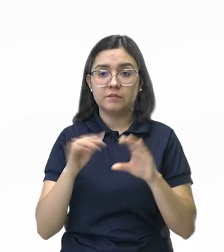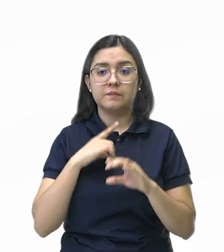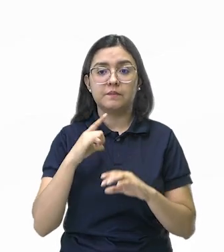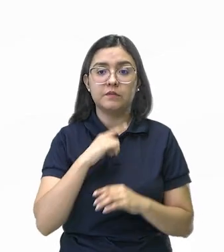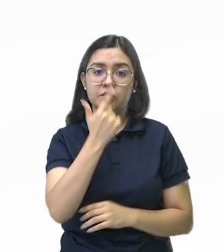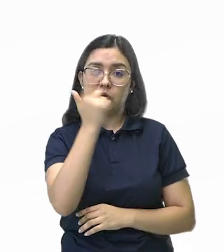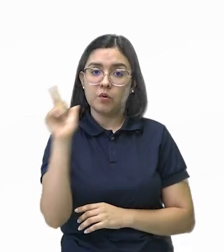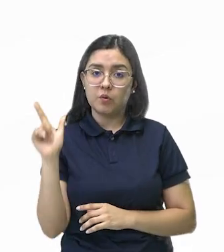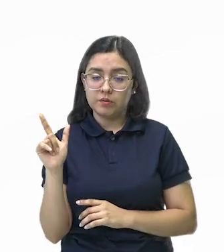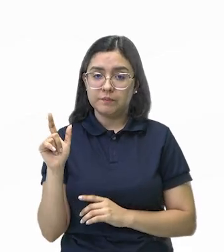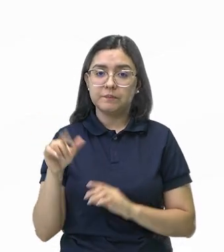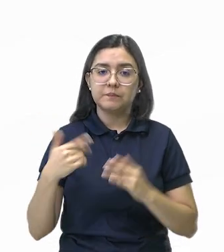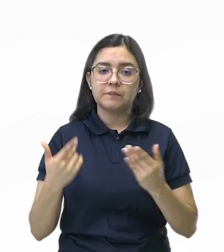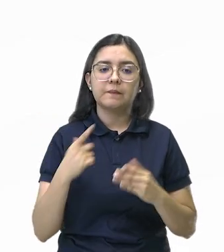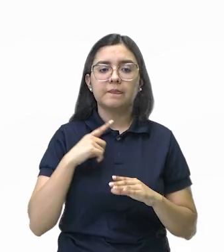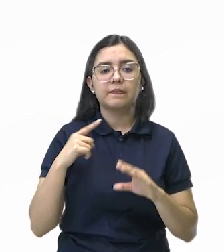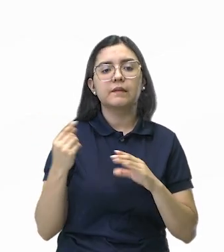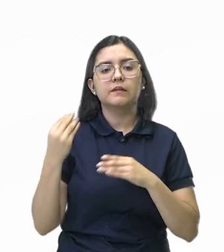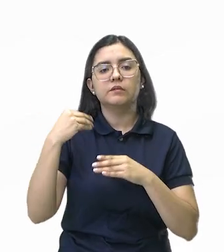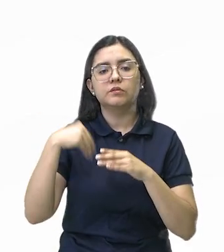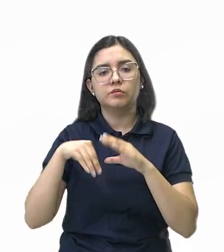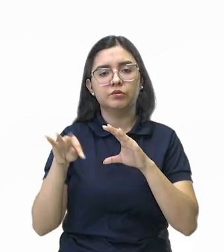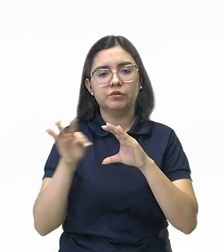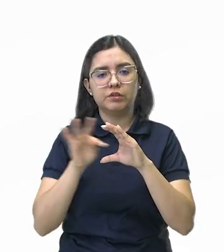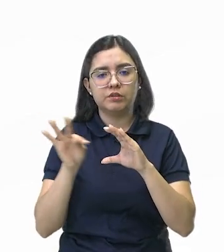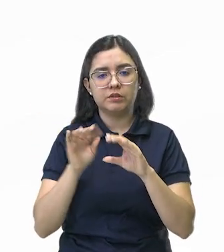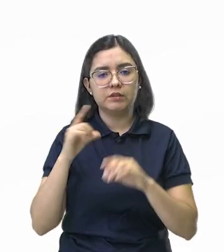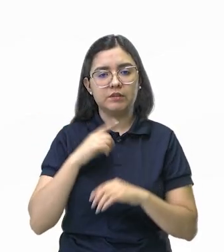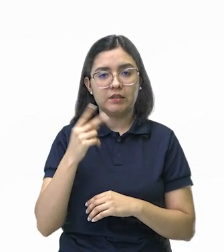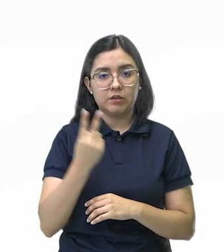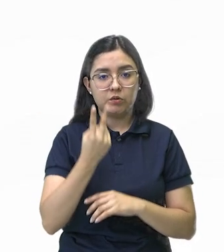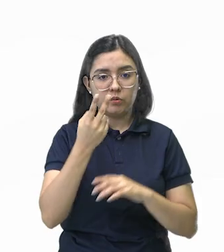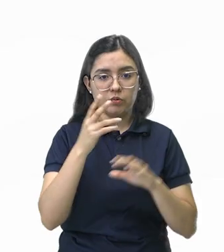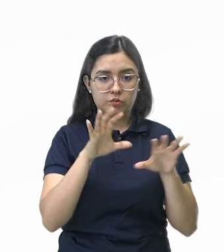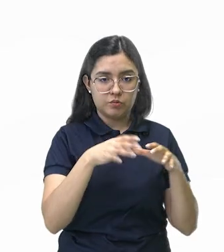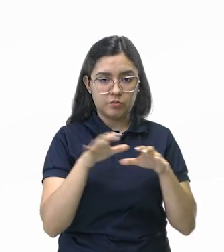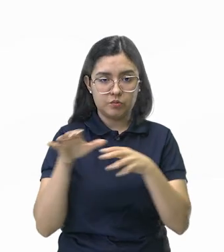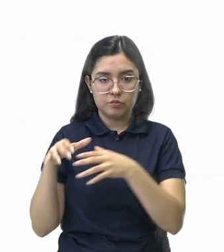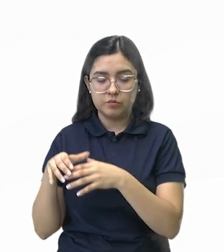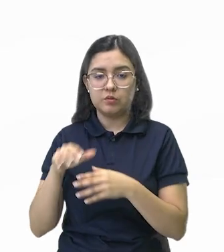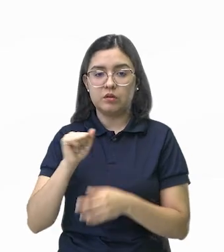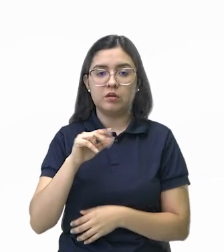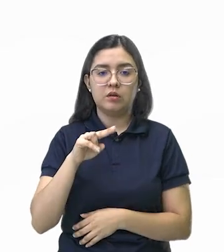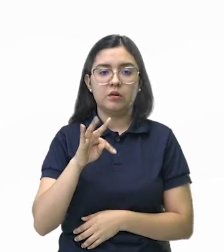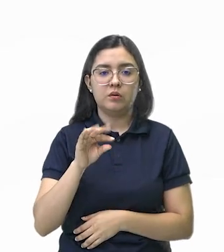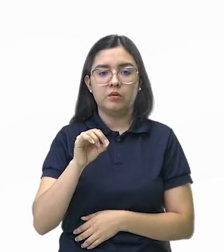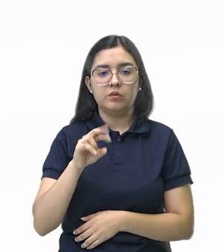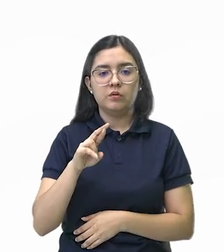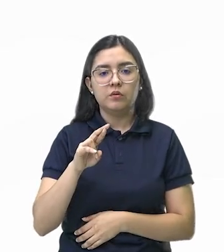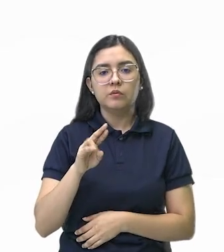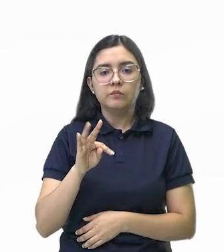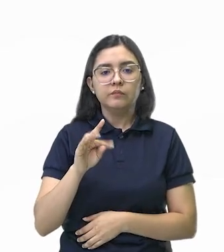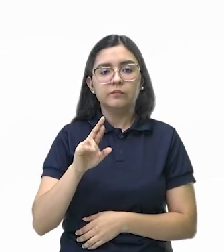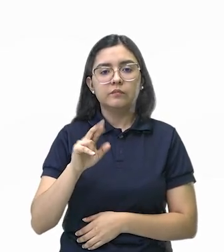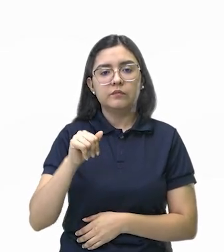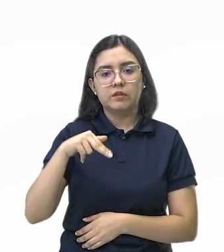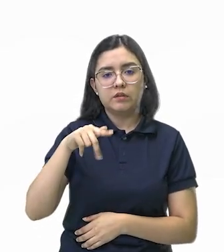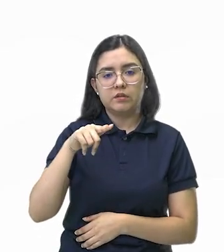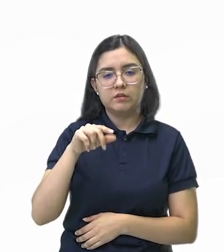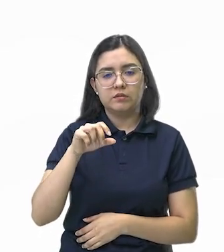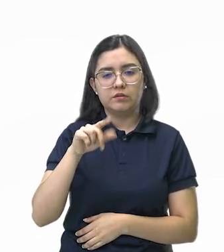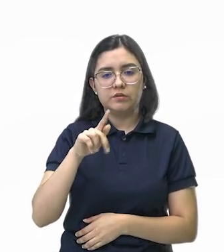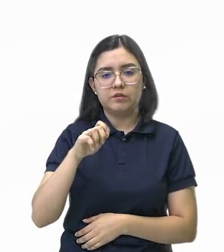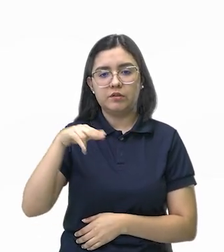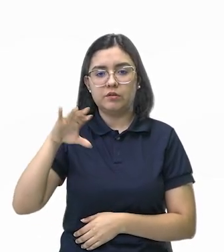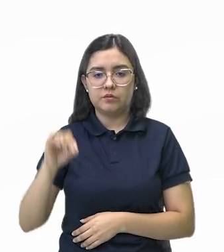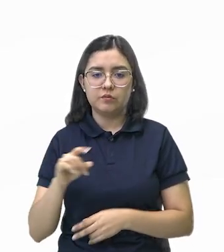outra espécie. Dentro dos transgênicos, nós temos duas categorias, são os autotransgênicos e os